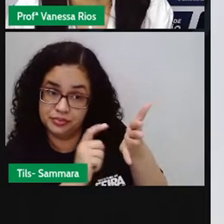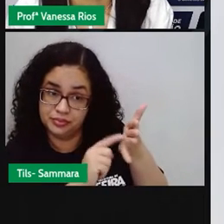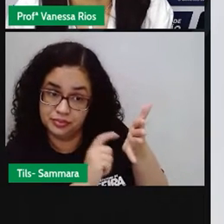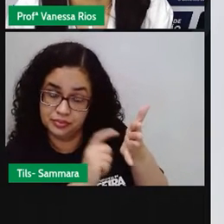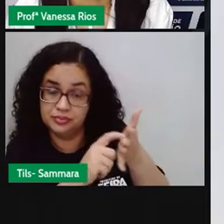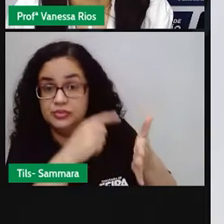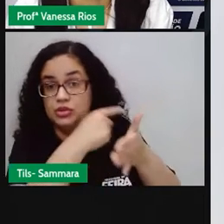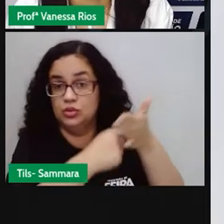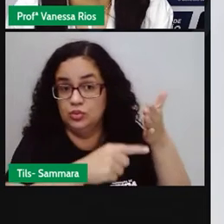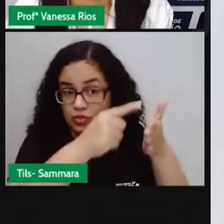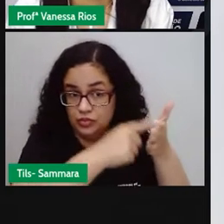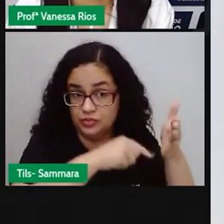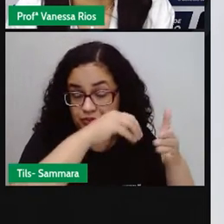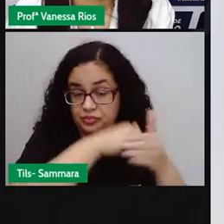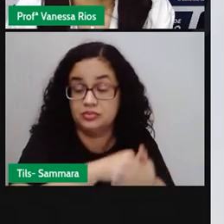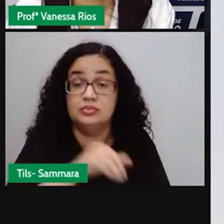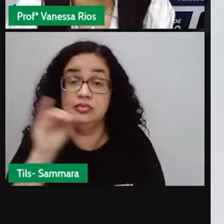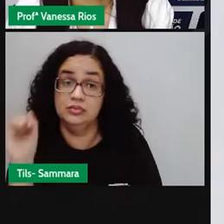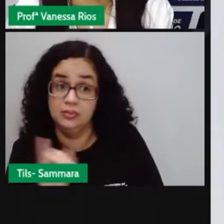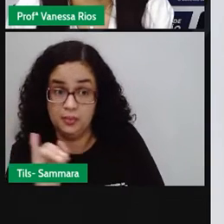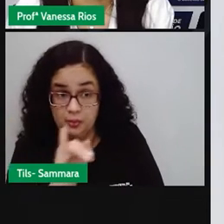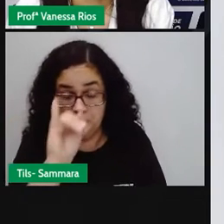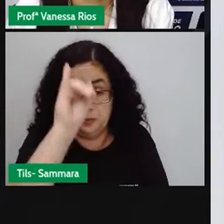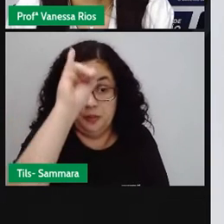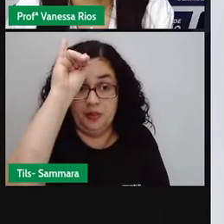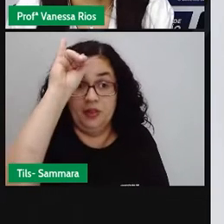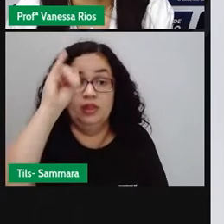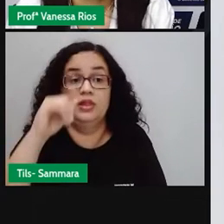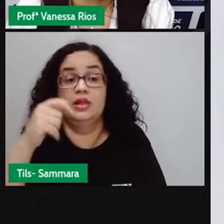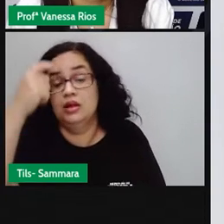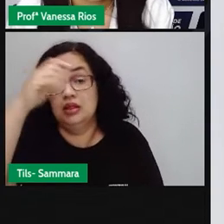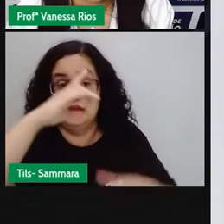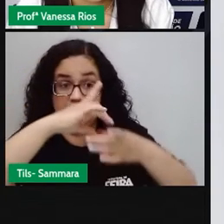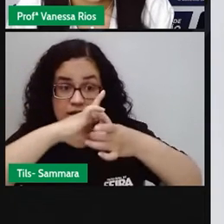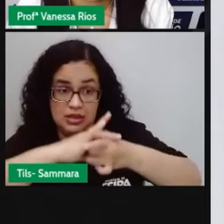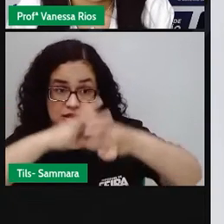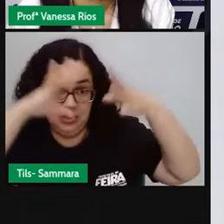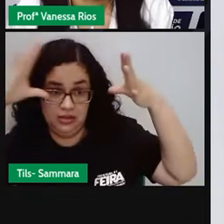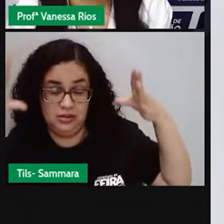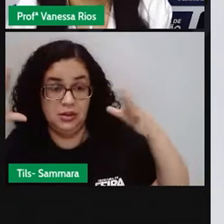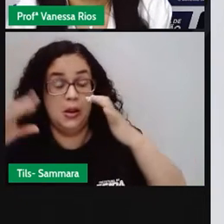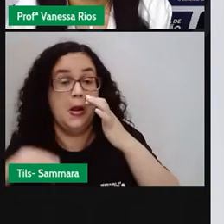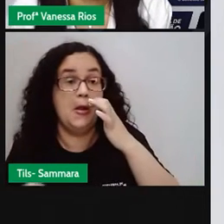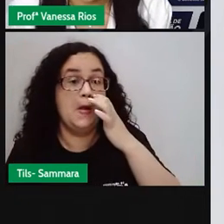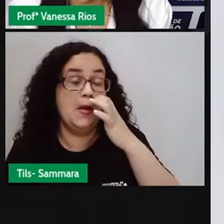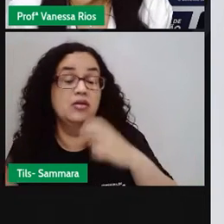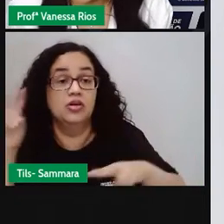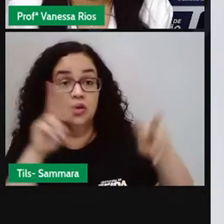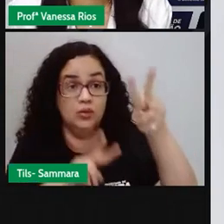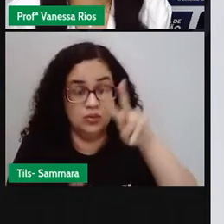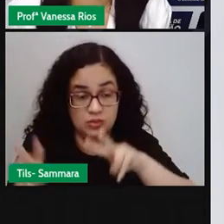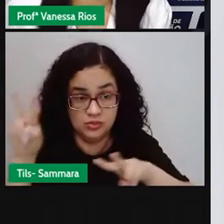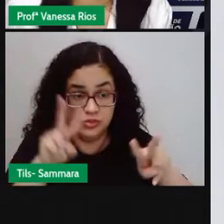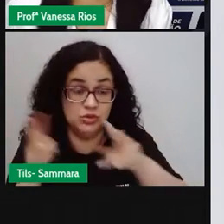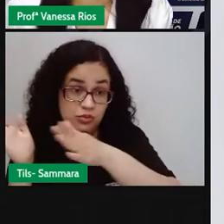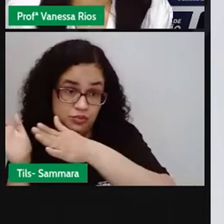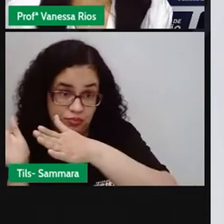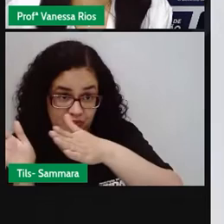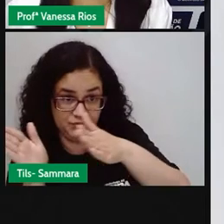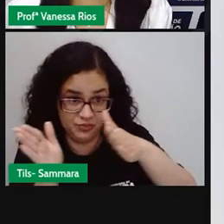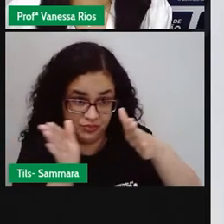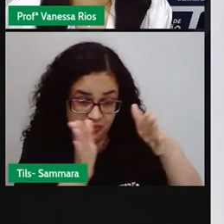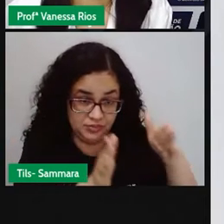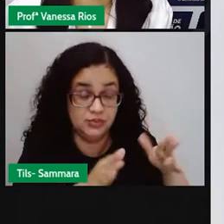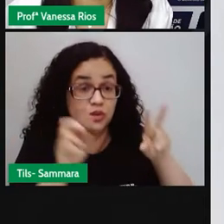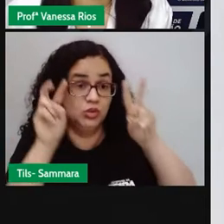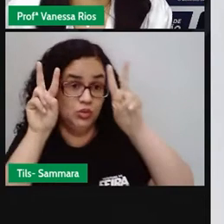o instrumento principal do exercício aí da democracia. E é o que a gente vai observar aí no decorrer